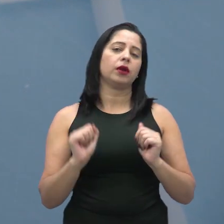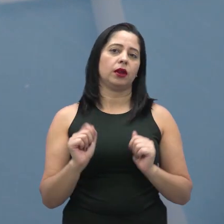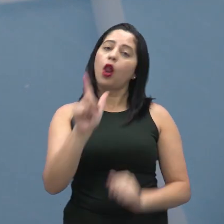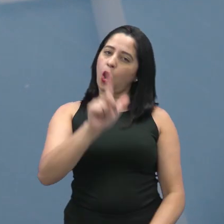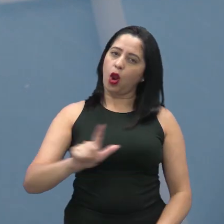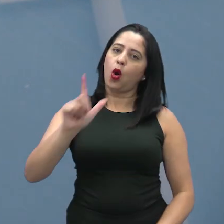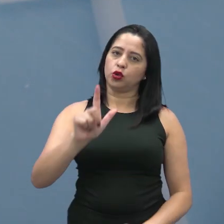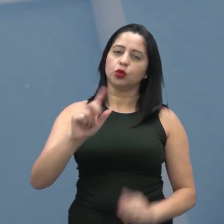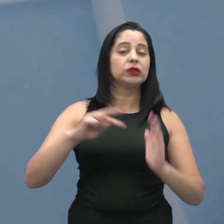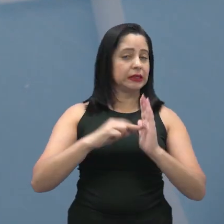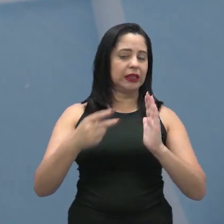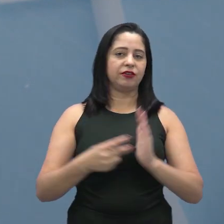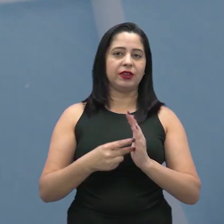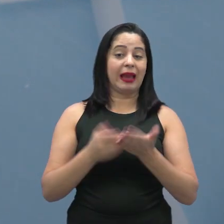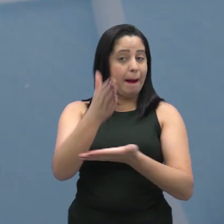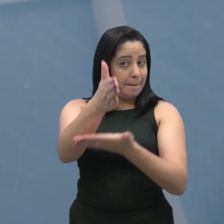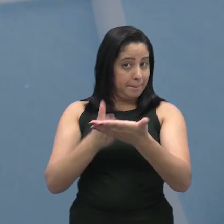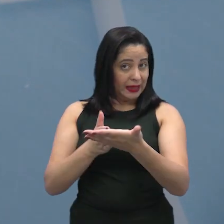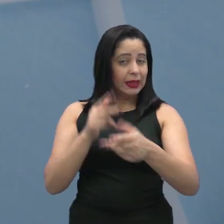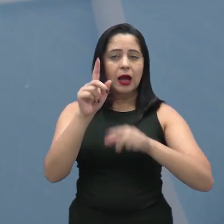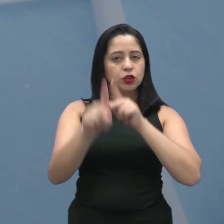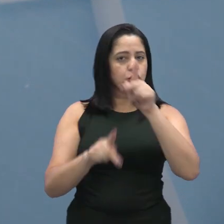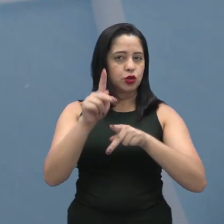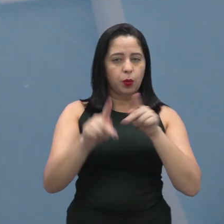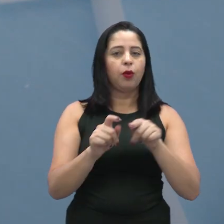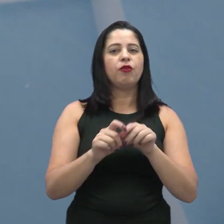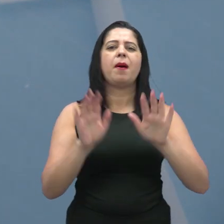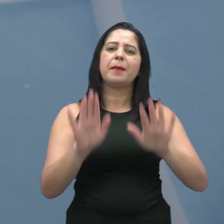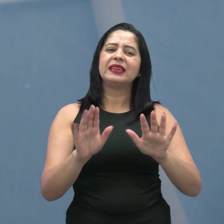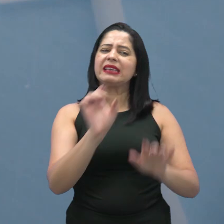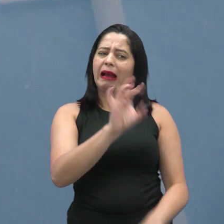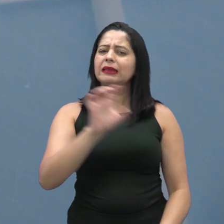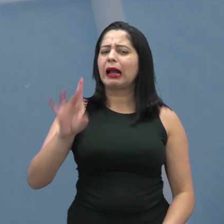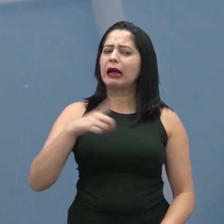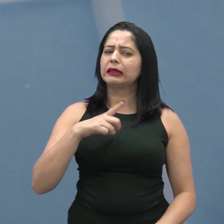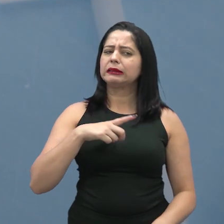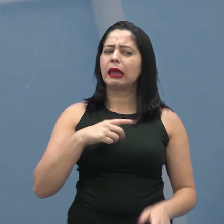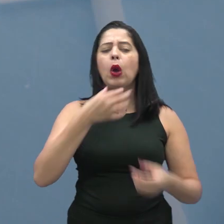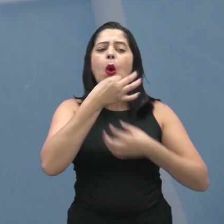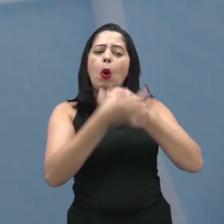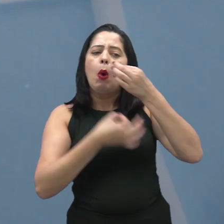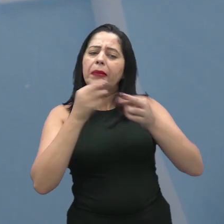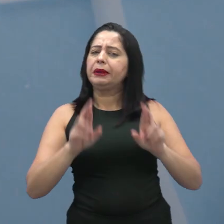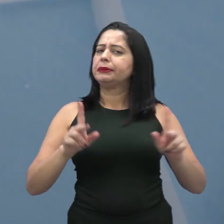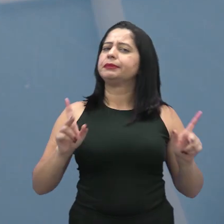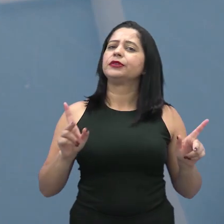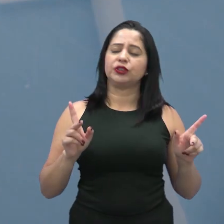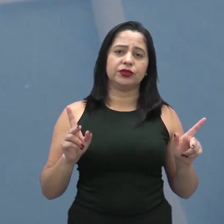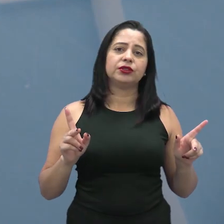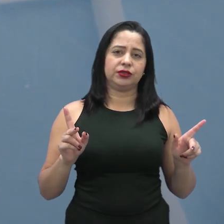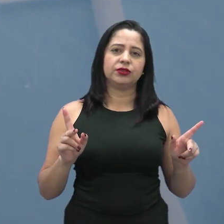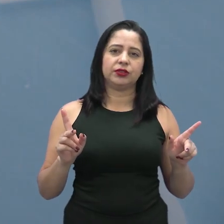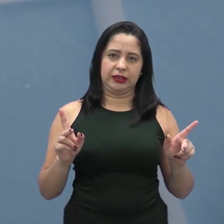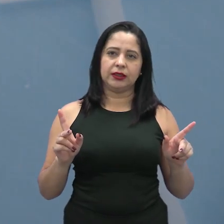metade, sim, 52%, mas cada um faz uma análise diferente, né? Mas não é um número tão promissor se a